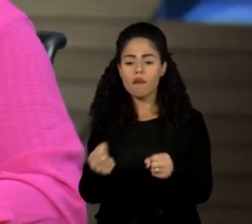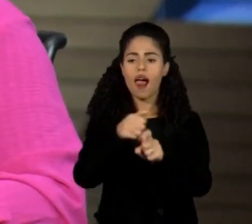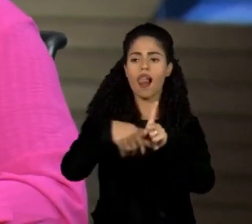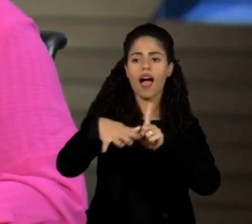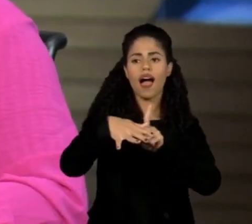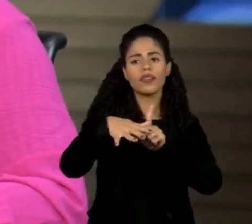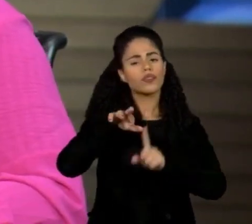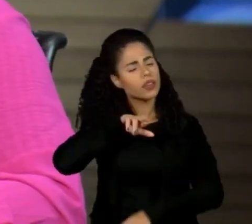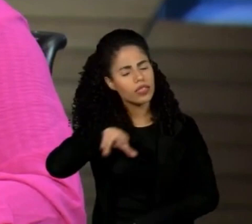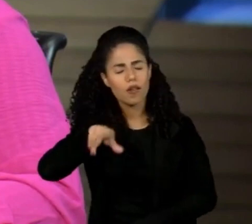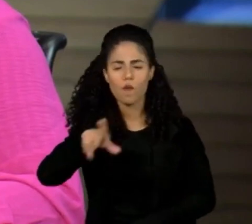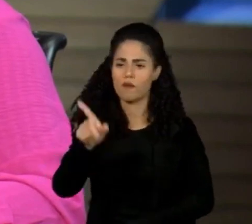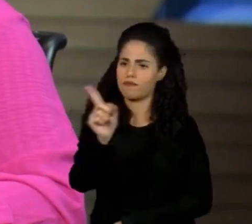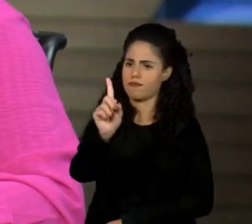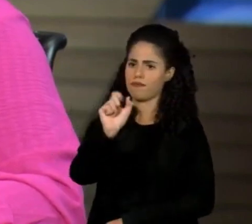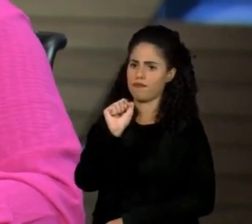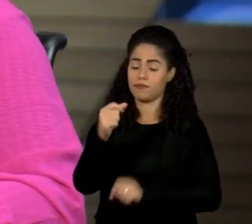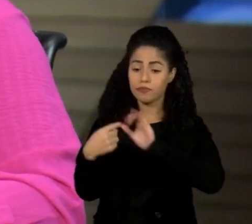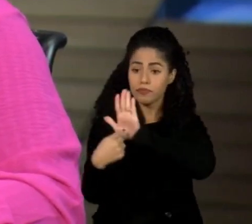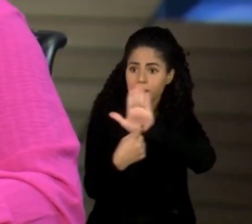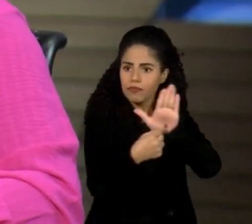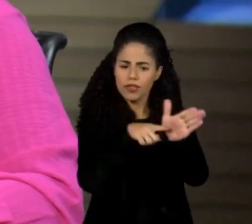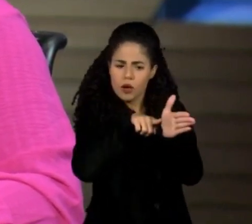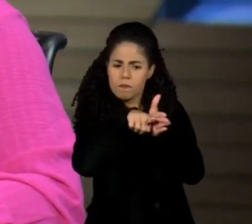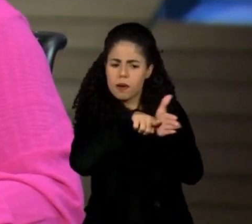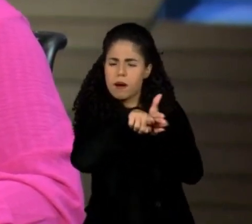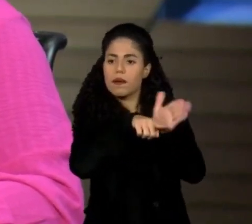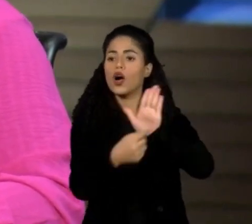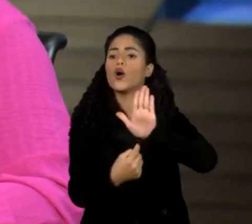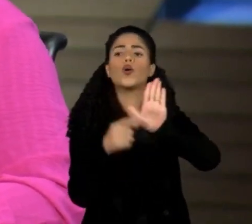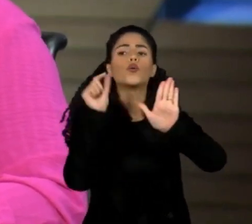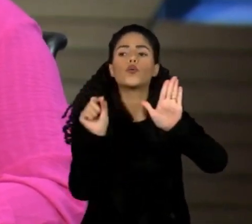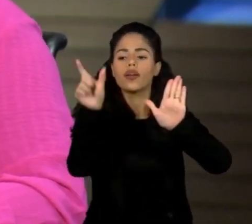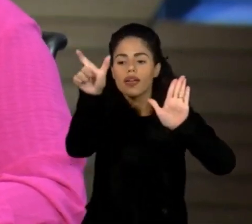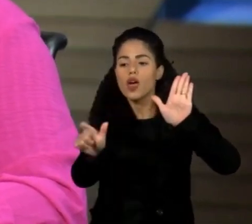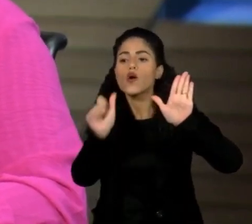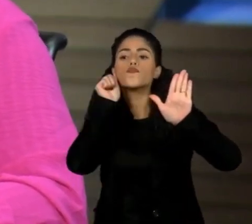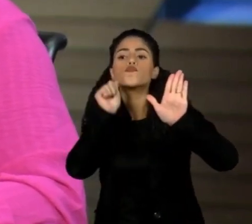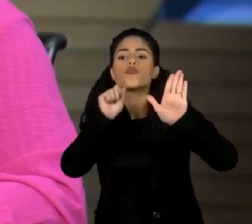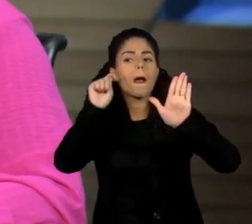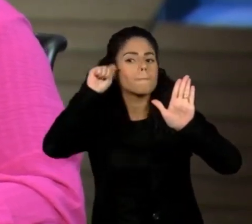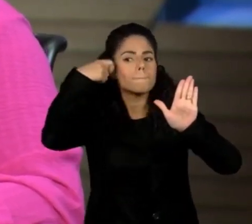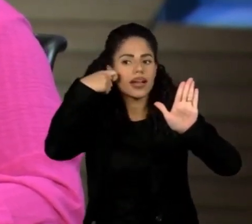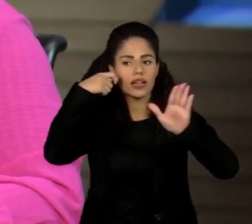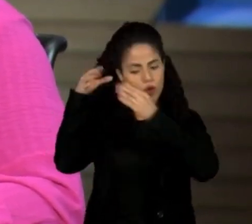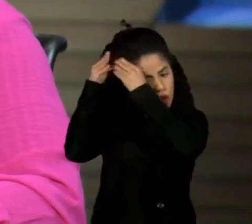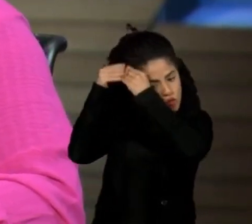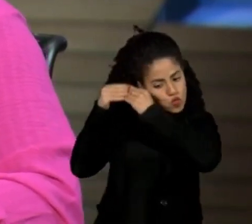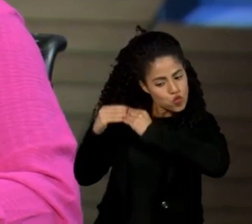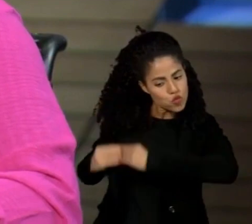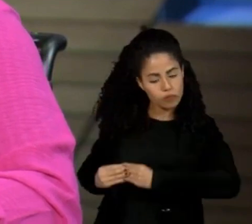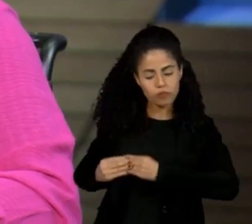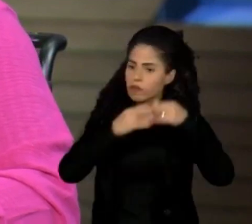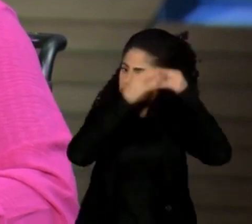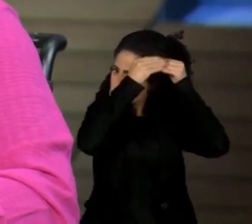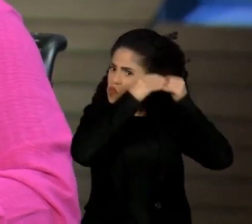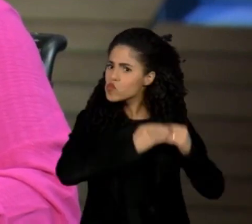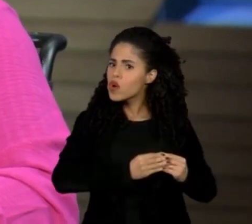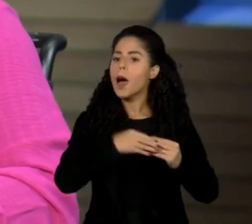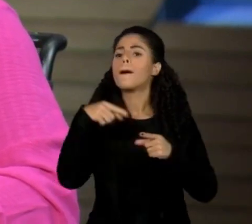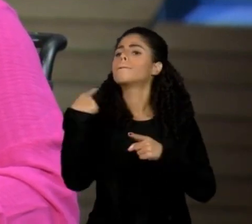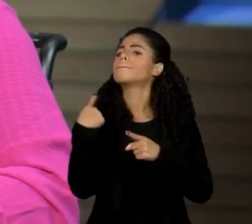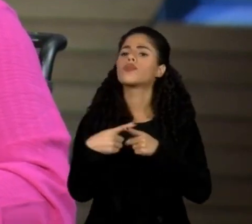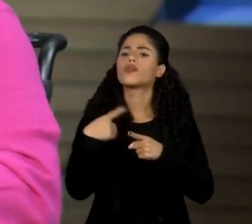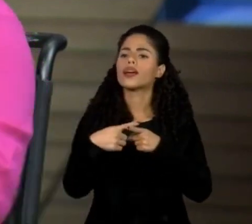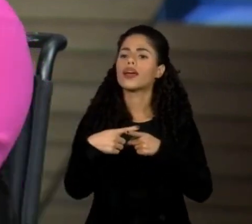brasileira porque hoje já tem pesquisas demonstrando que as mulheres negras estão voltando a alisar os seus cabelos para poder ocupar